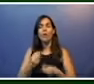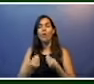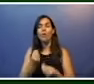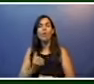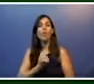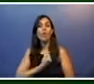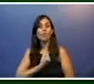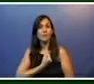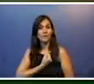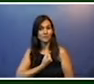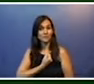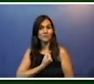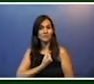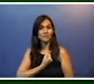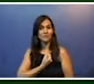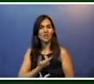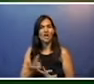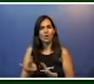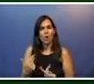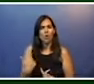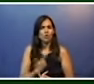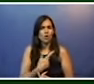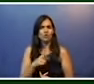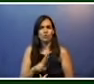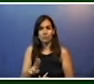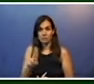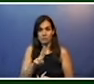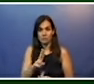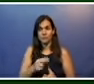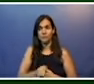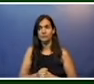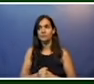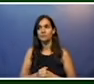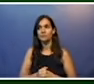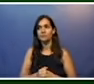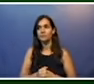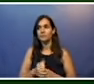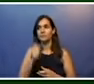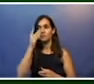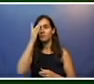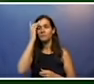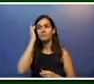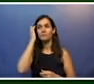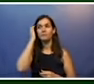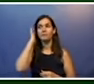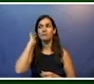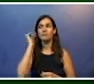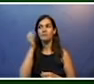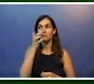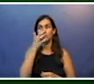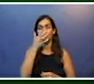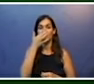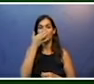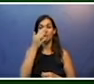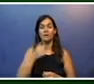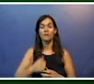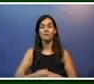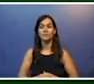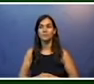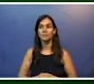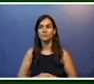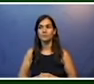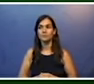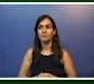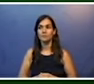decimal, que é o nosso sistema, tá bom? Que nós usamos. Então aqui, vamos lá, ó. Vamos fazer com o palito. Vocês façam aí, eu faço aqui,